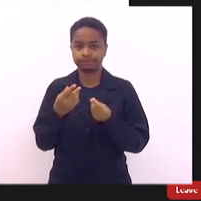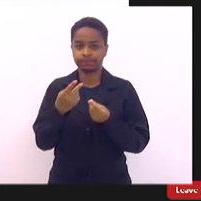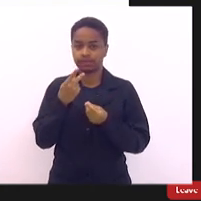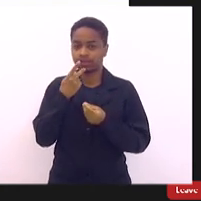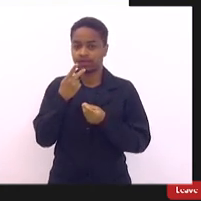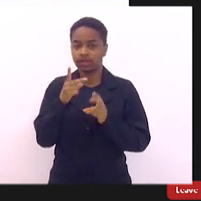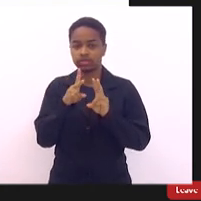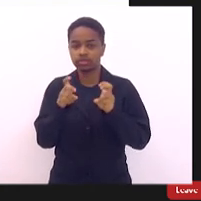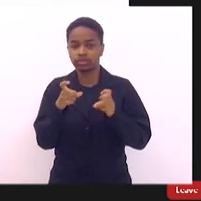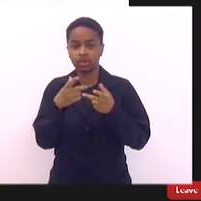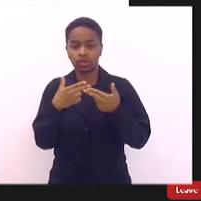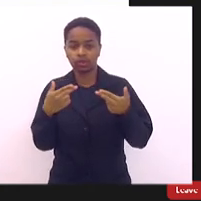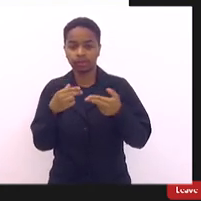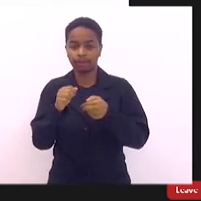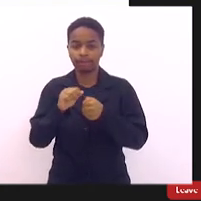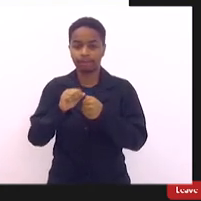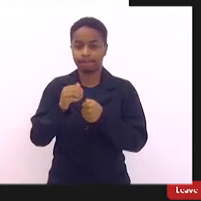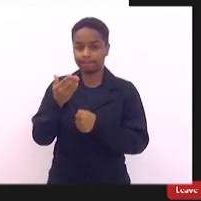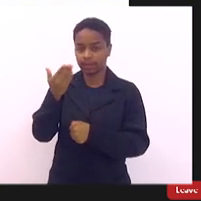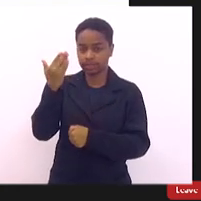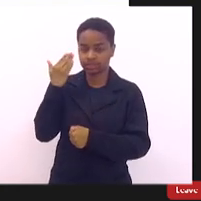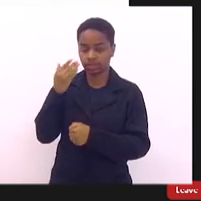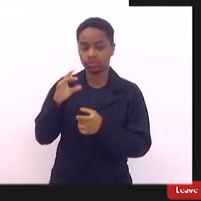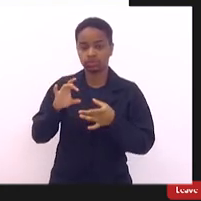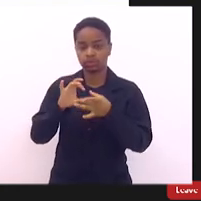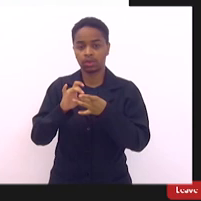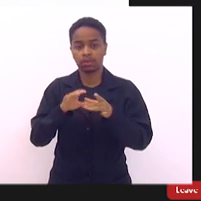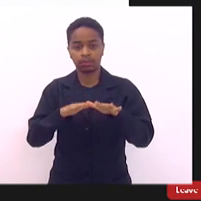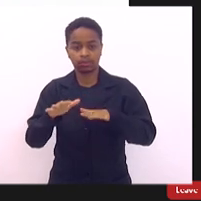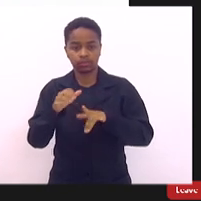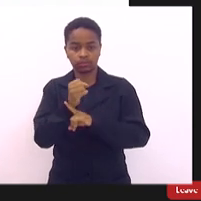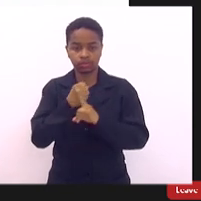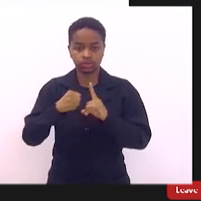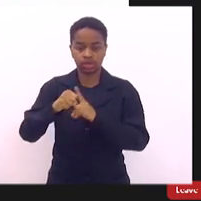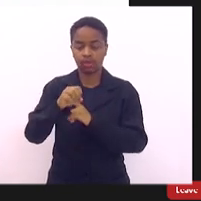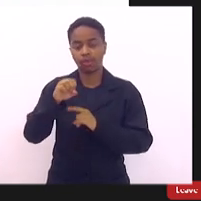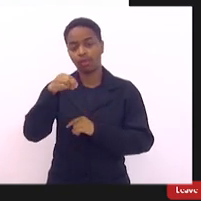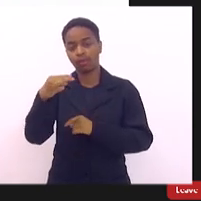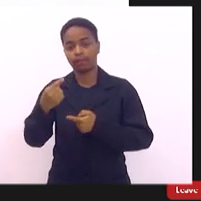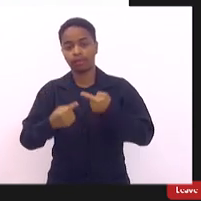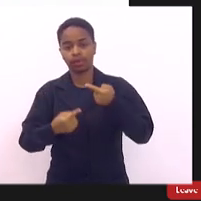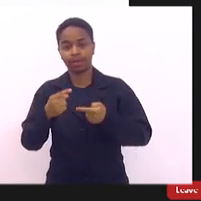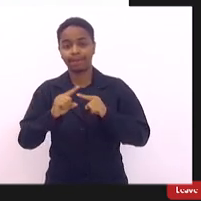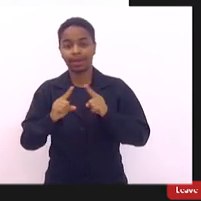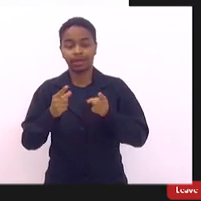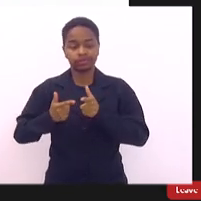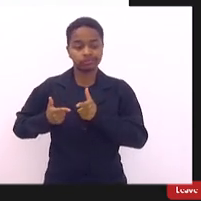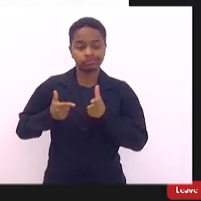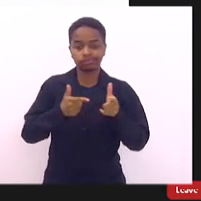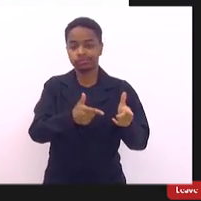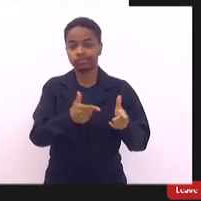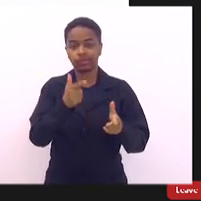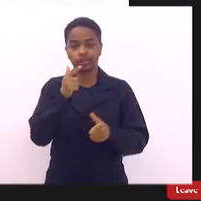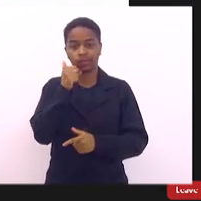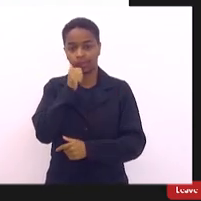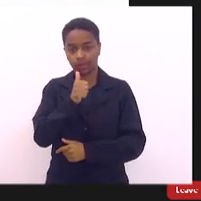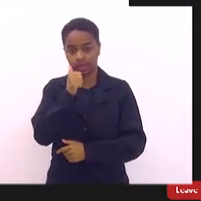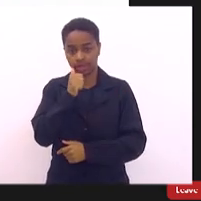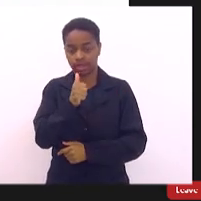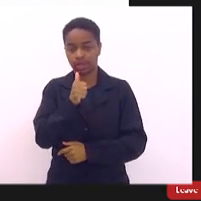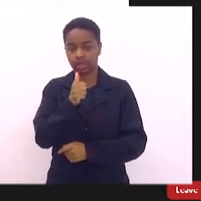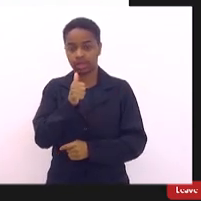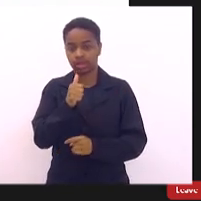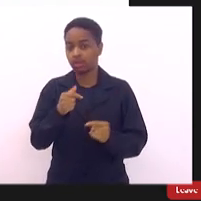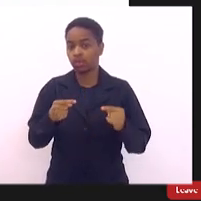que ele tinha feito, seja na trajetória como movimento social, como político, enquanto os ataques direcionados às mulheres são muito